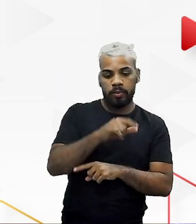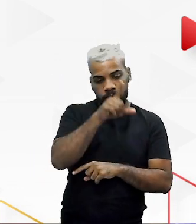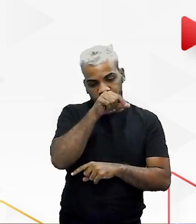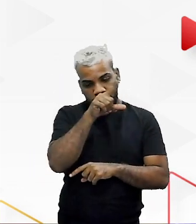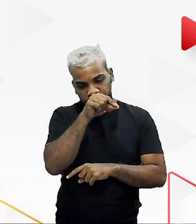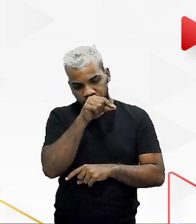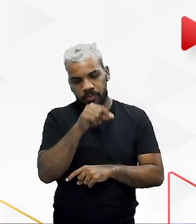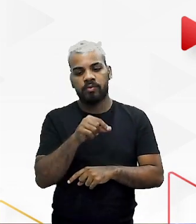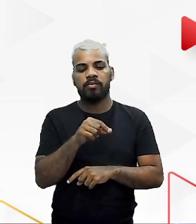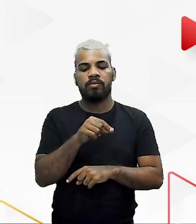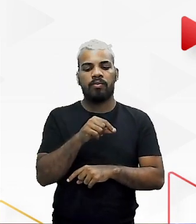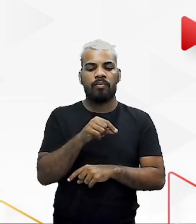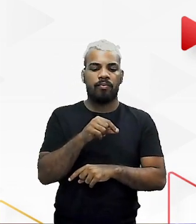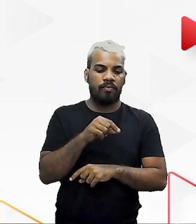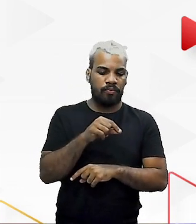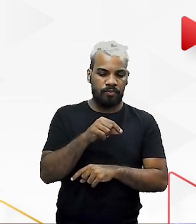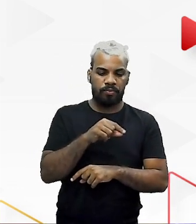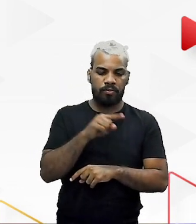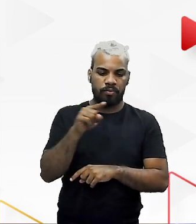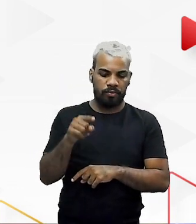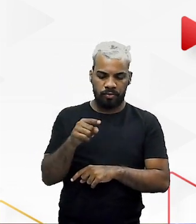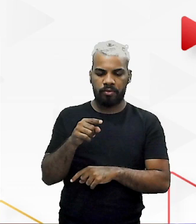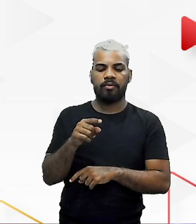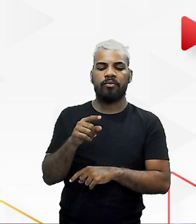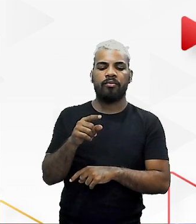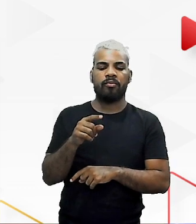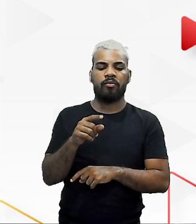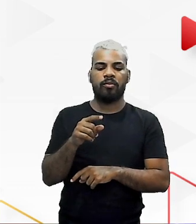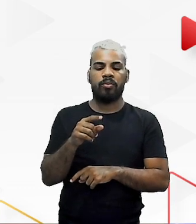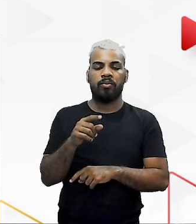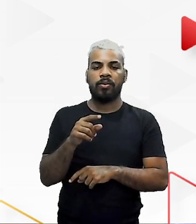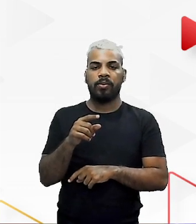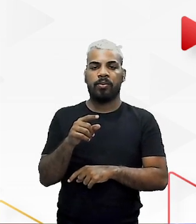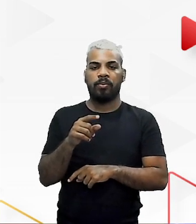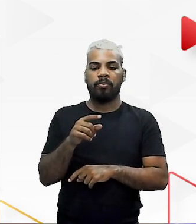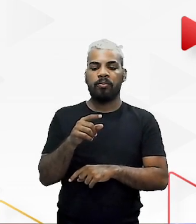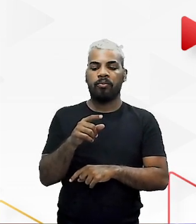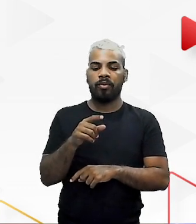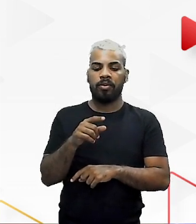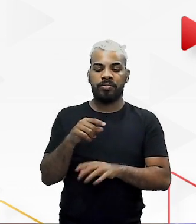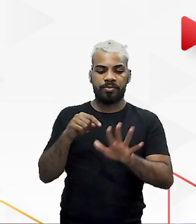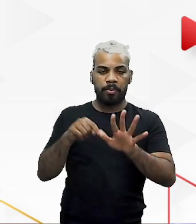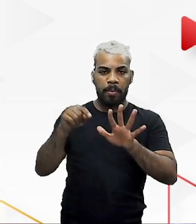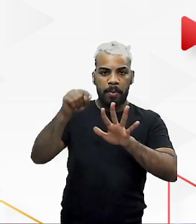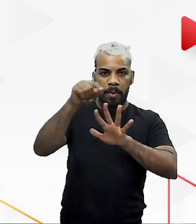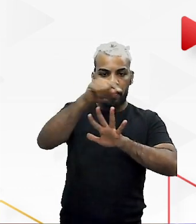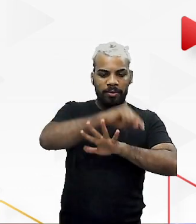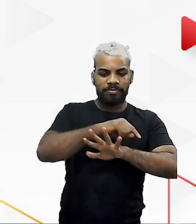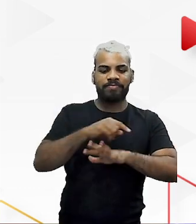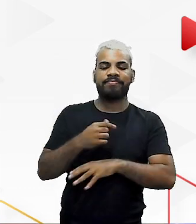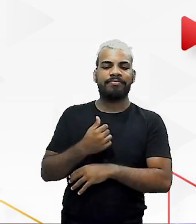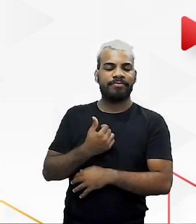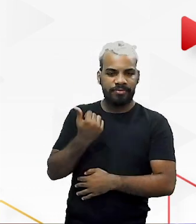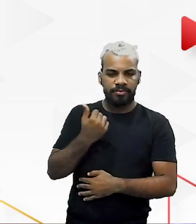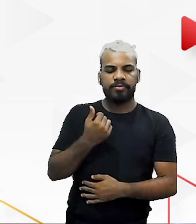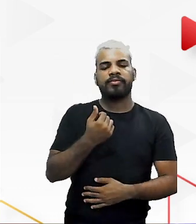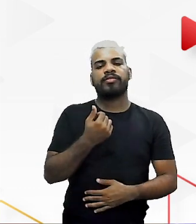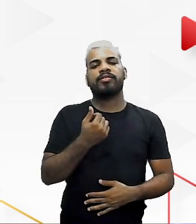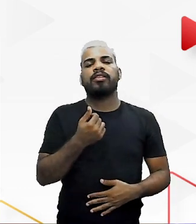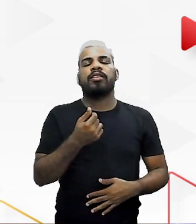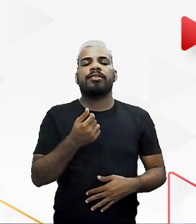Twitter, YouTube. Então, essas ferramentas aí, esses